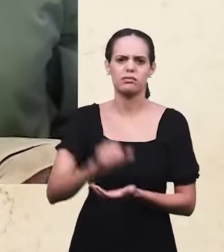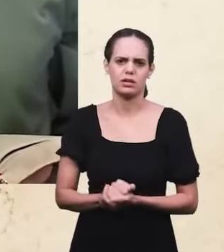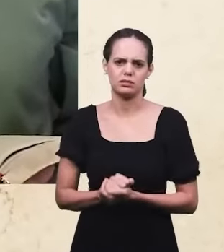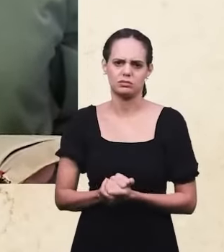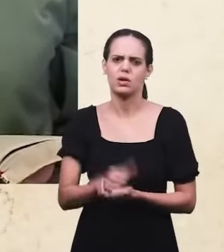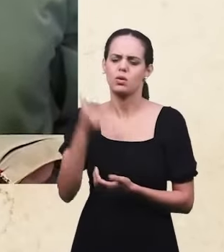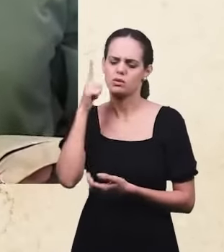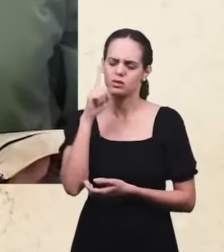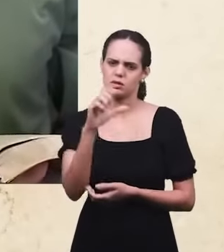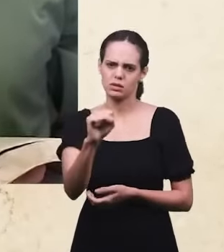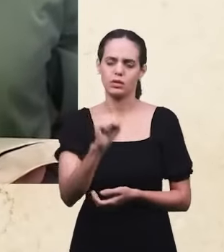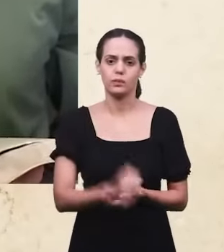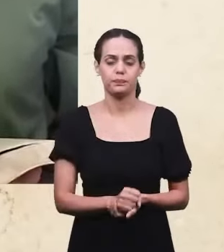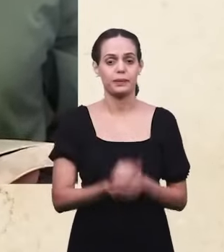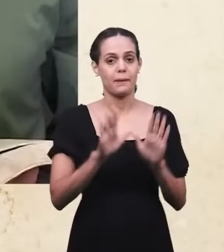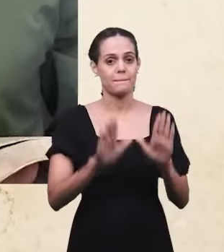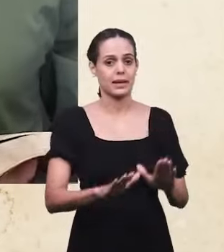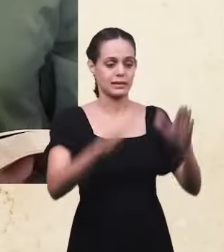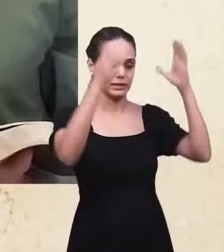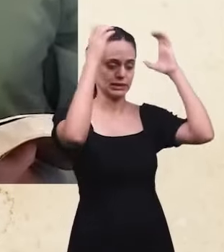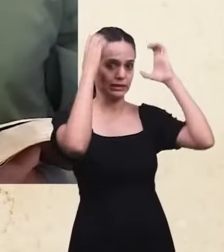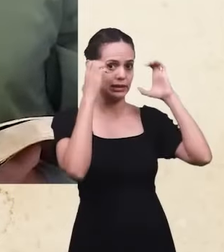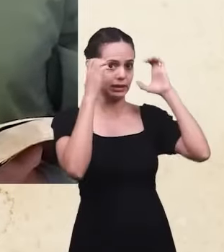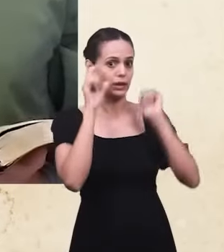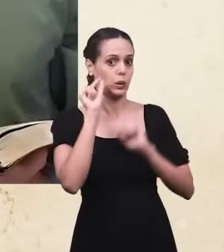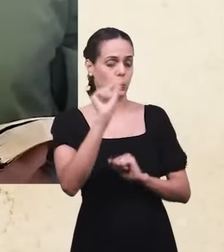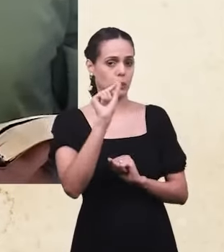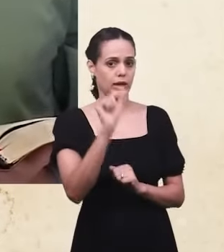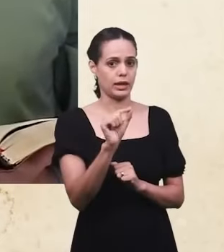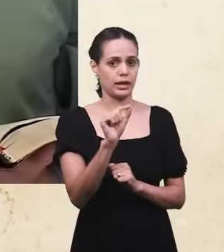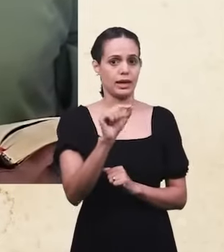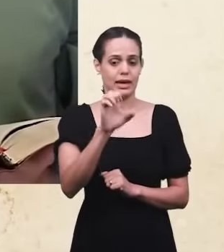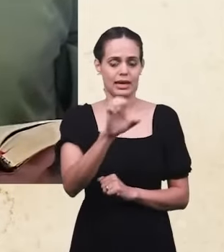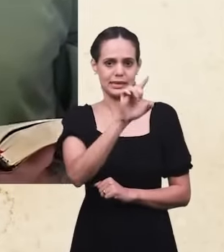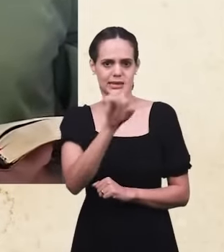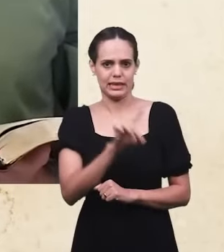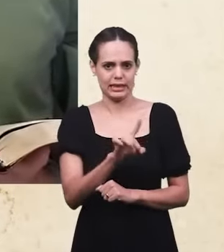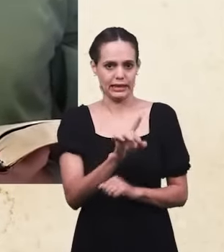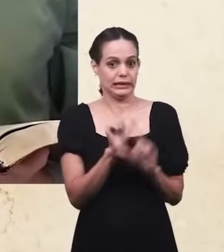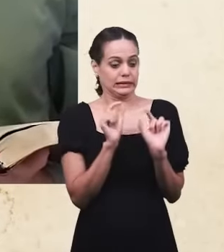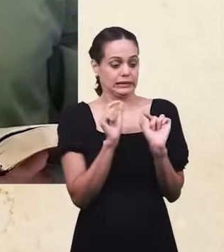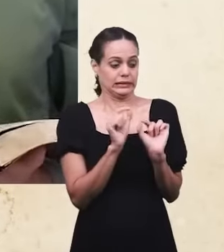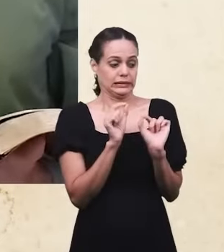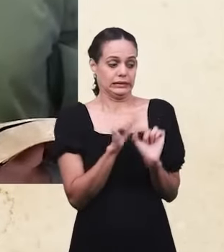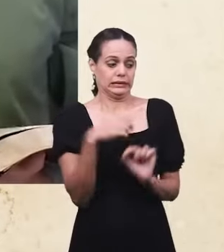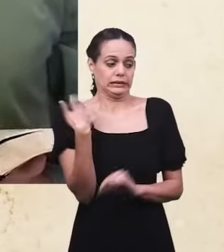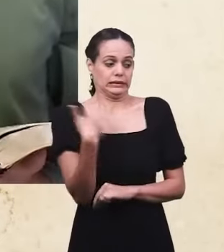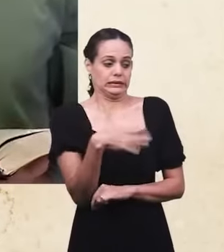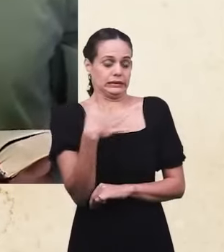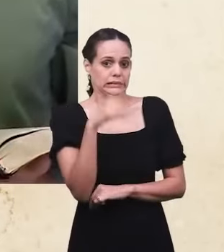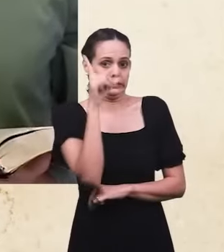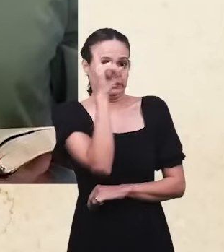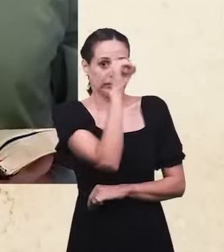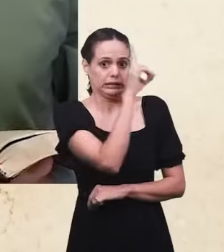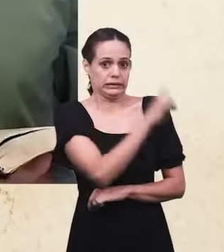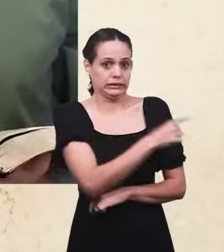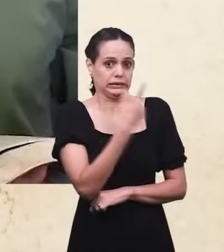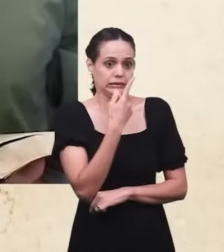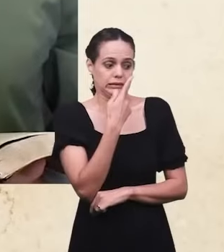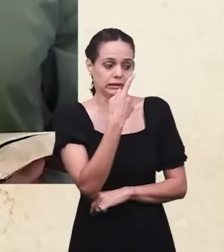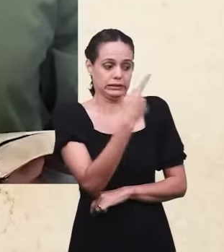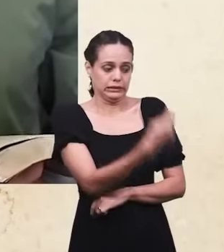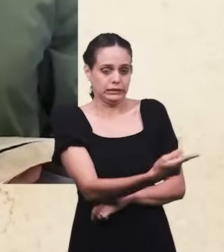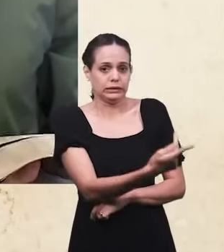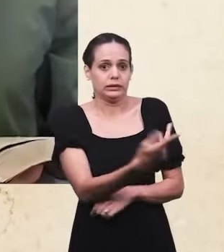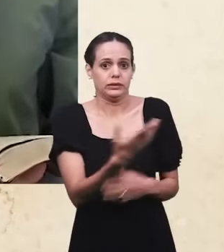exponha os teus tesouros como Ezequias, que foi o rei que mostrou os tesouros para a Babilônia, que depois foram todos tomados, como